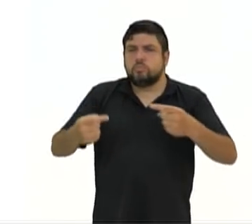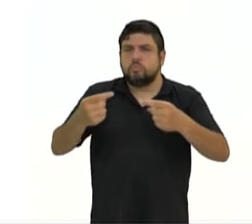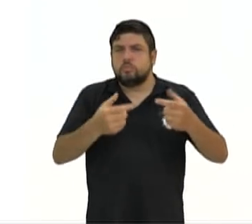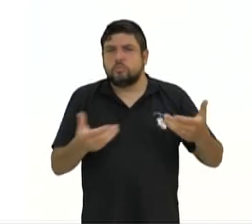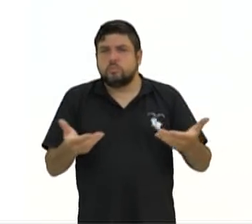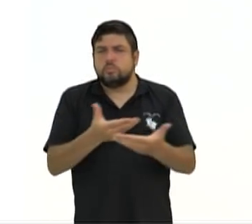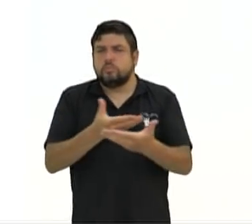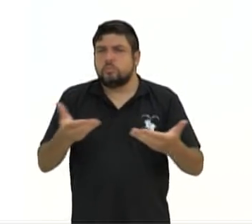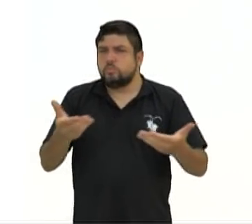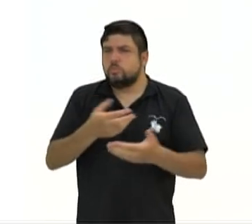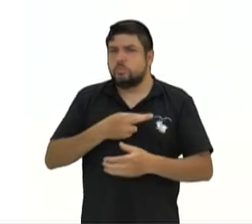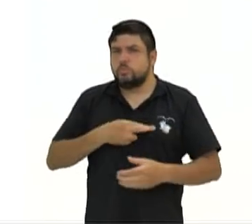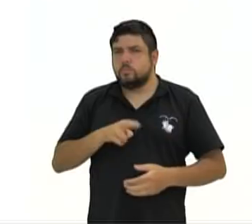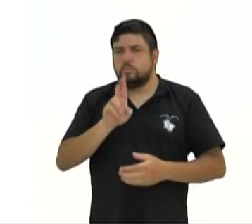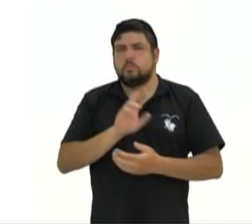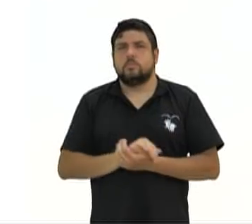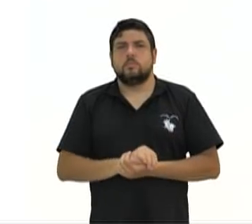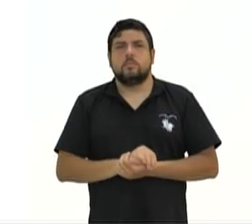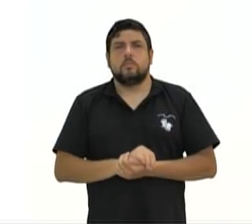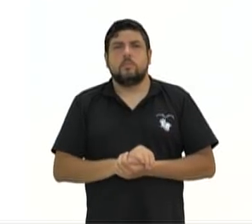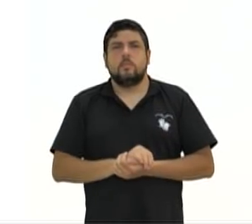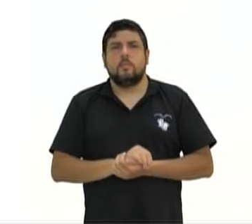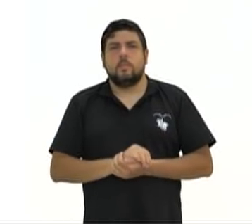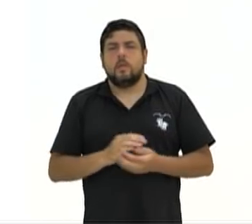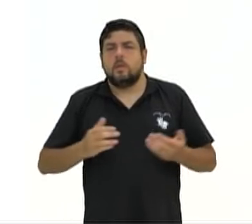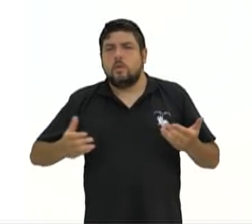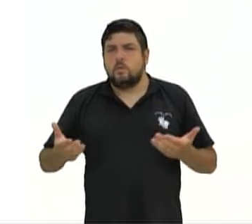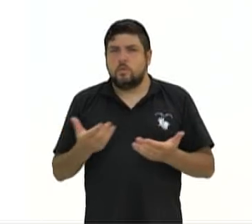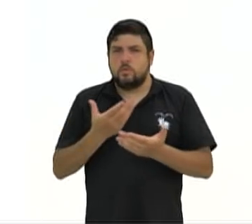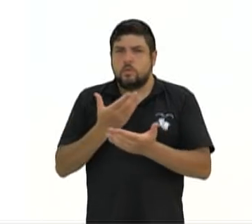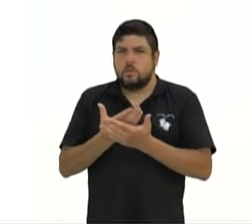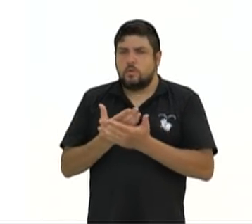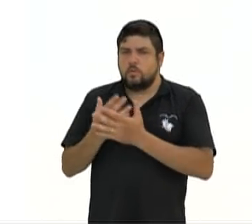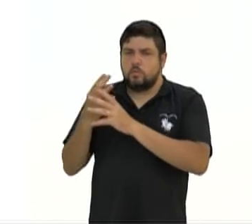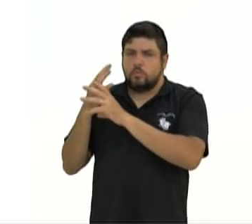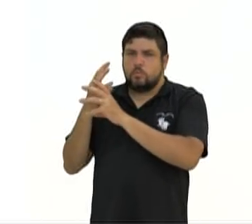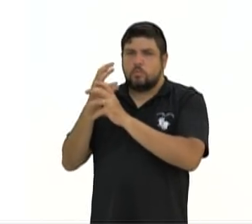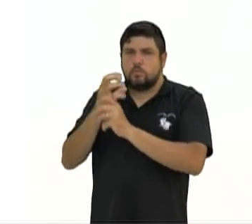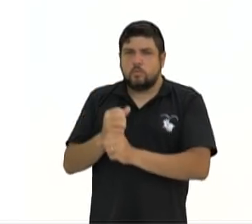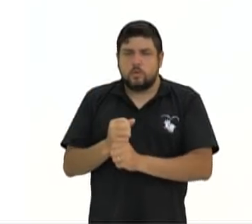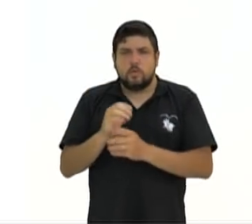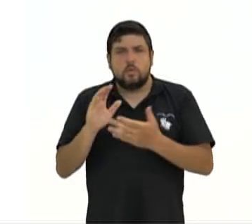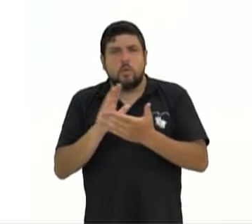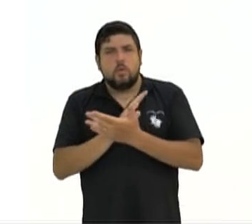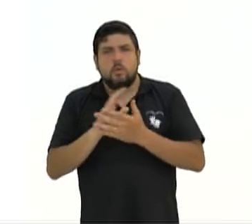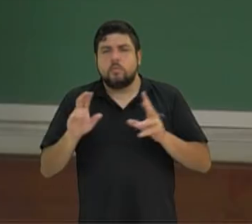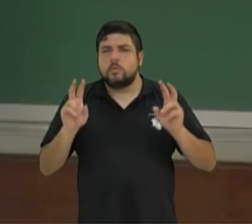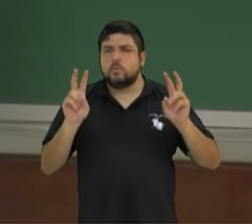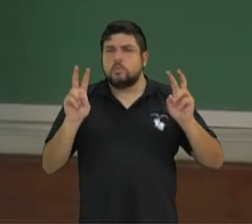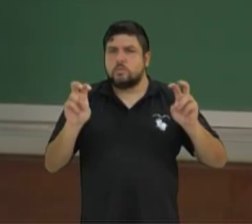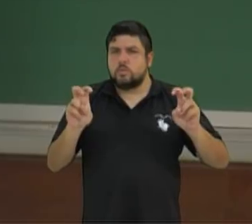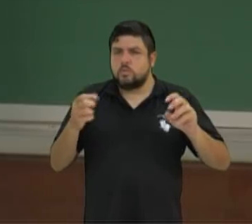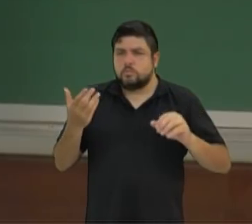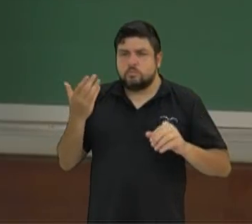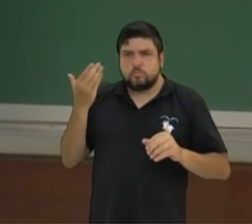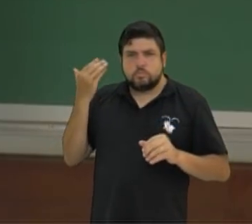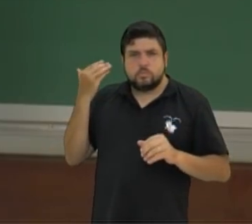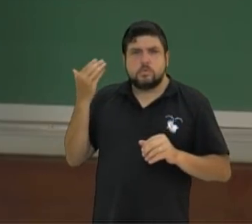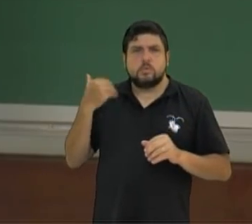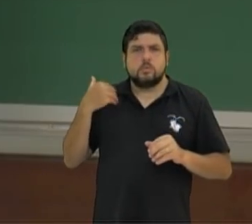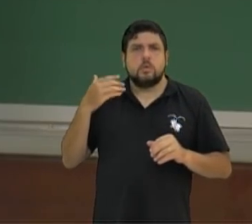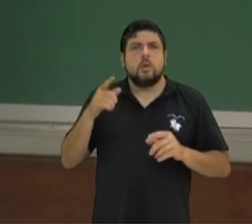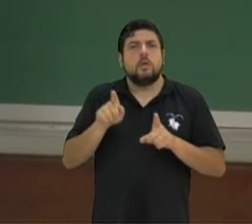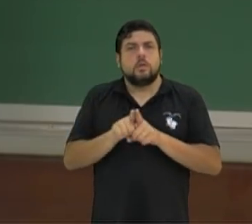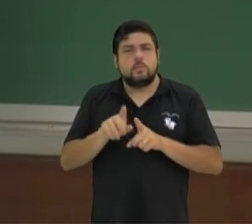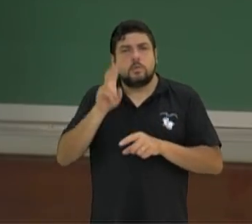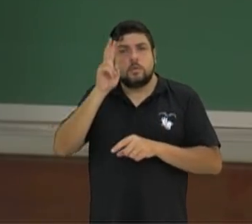interreligioso. Agora, a aula de hoje, a gente vai fazer uma retomada de alguns assuntos tratados anteriormente e relembrar o que aprendemos